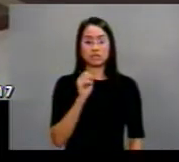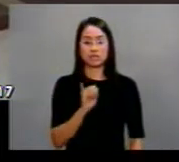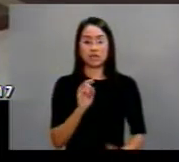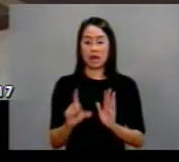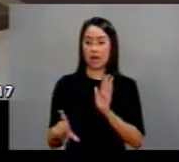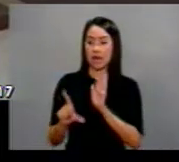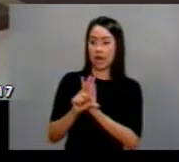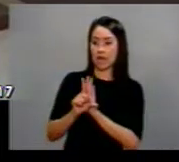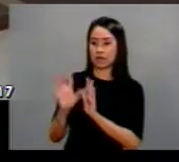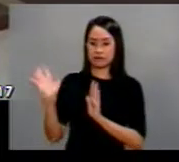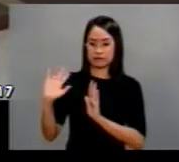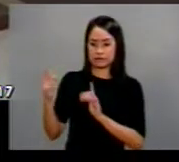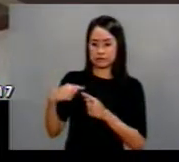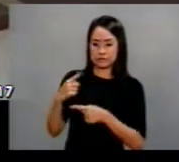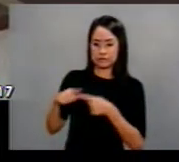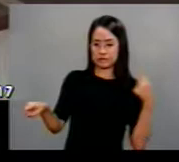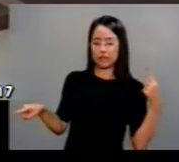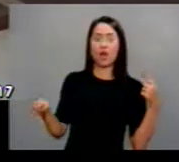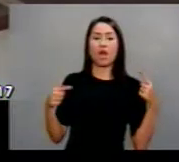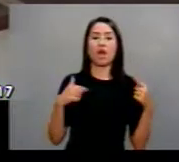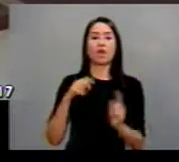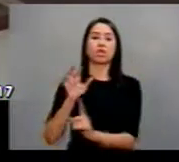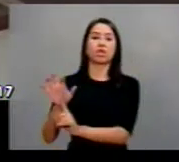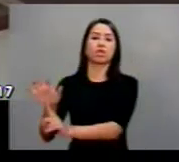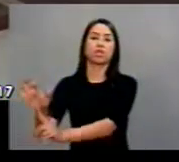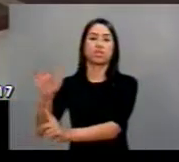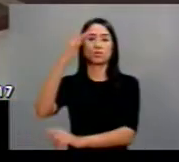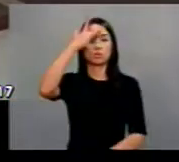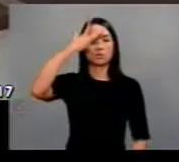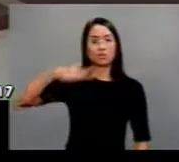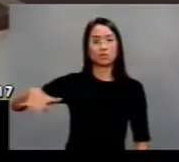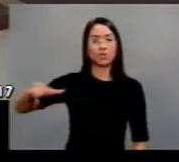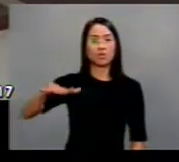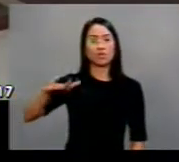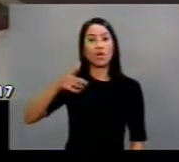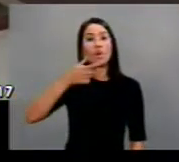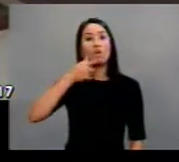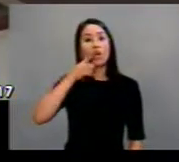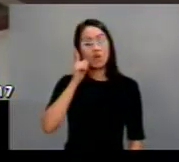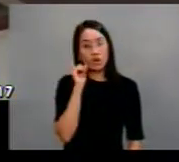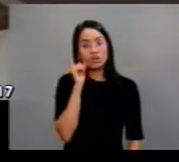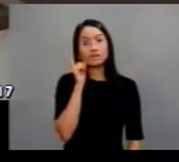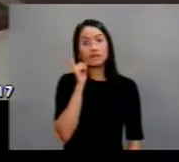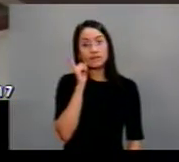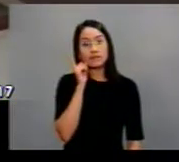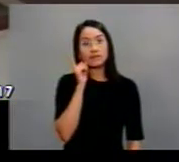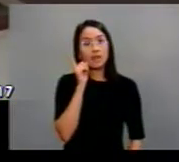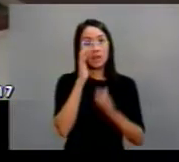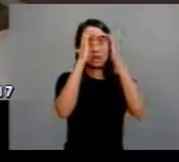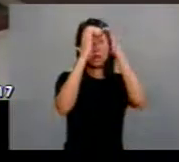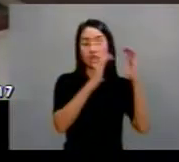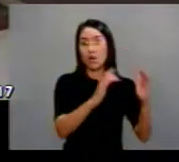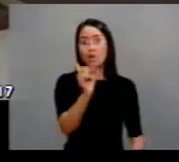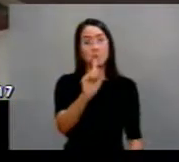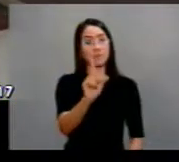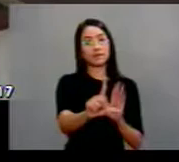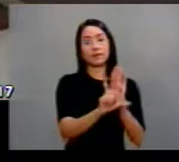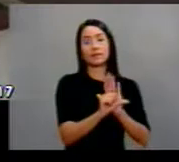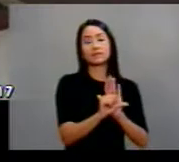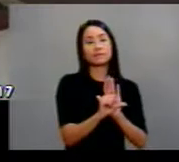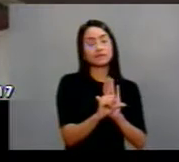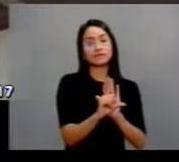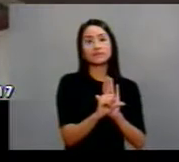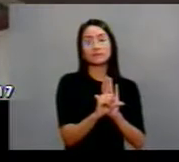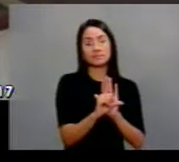ilegalidade quando a ilegalidade lhes beneficiava. O que aconteceu ontem é mais um capítulo dessa